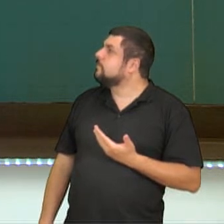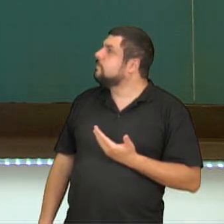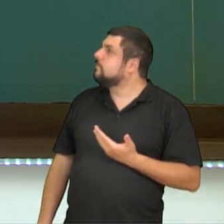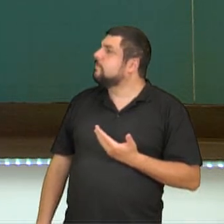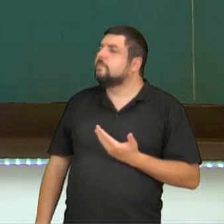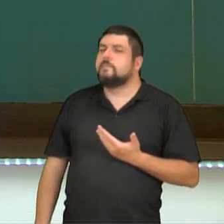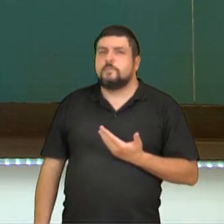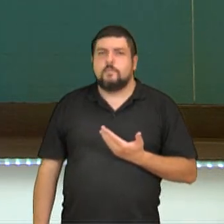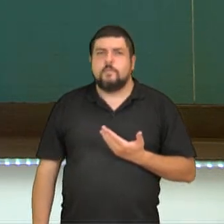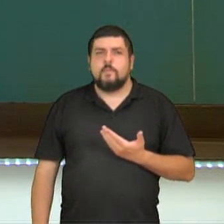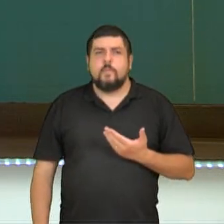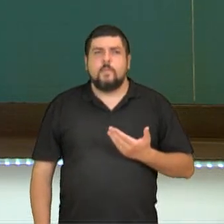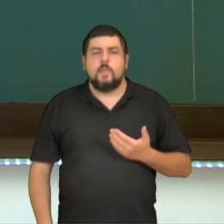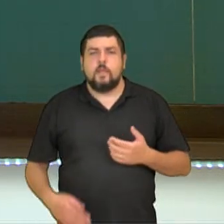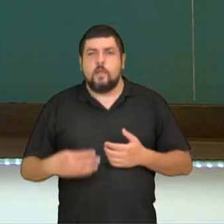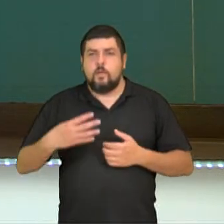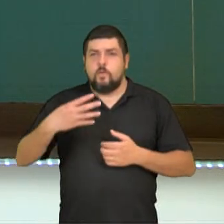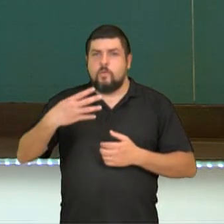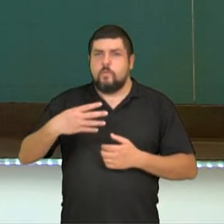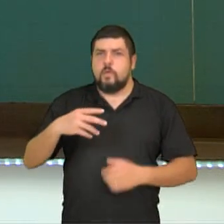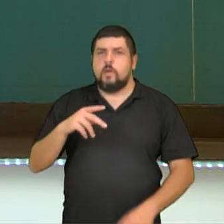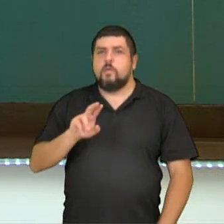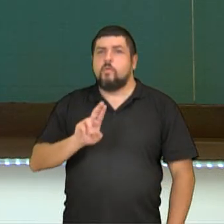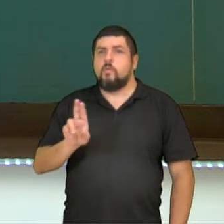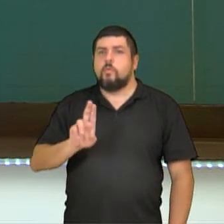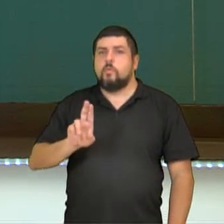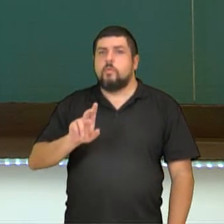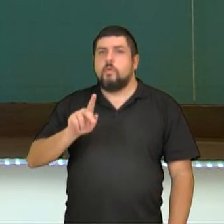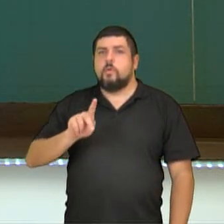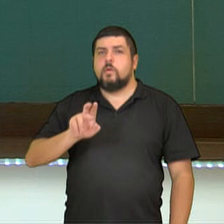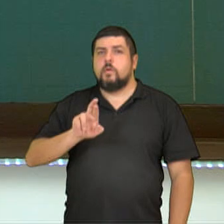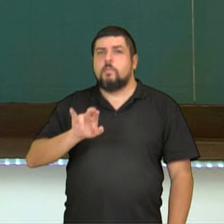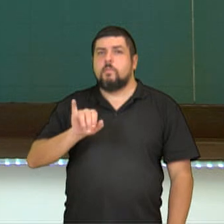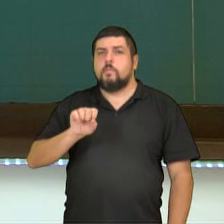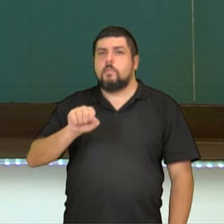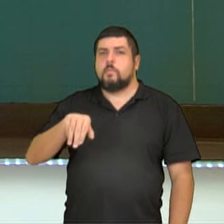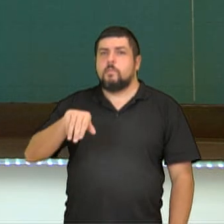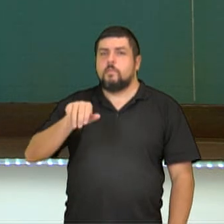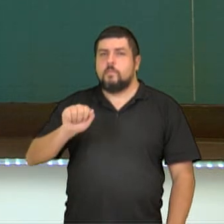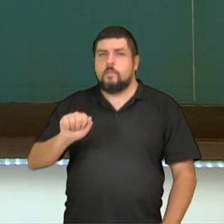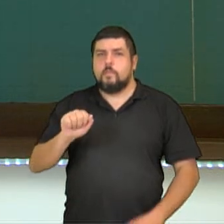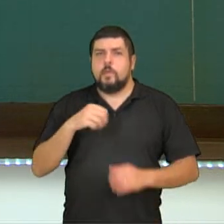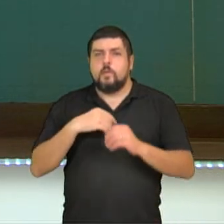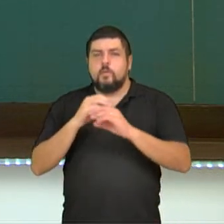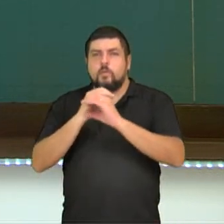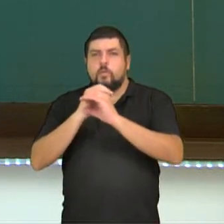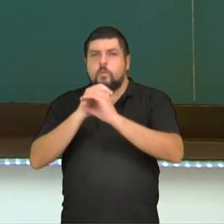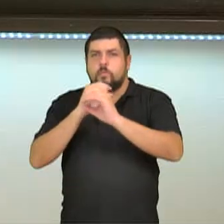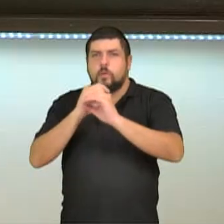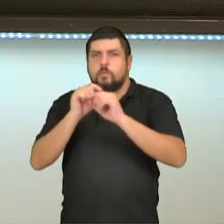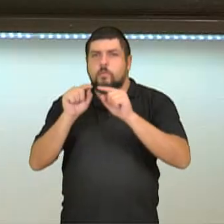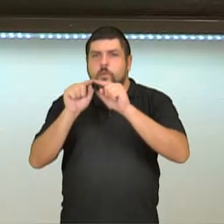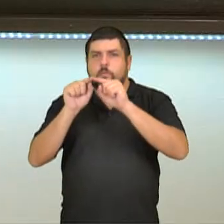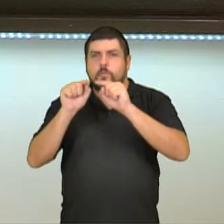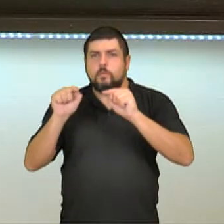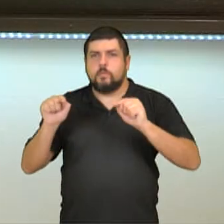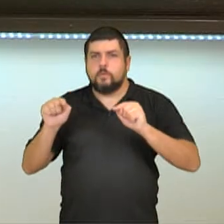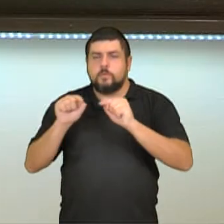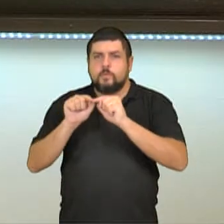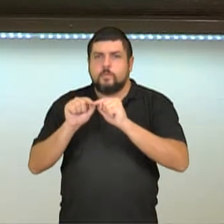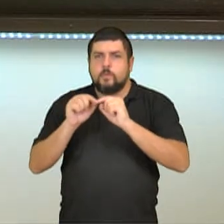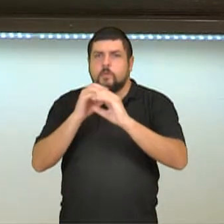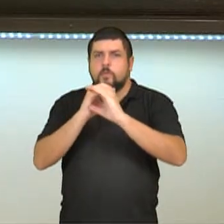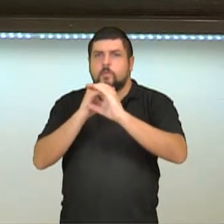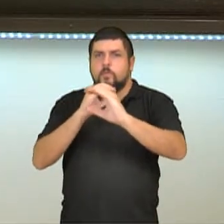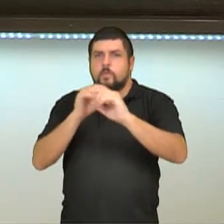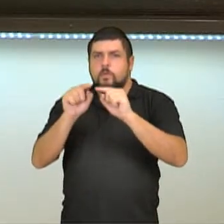prisma, eu tenho retângulos, que é como se fosse esse entorno aqui, e as duas bases aqui são ali naquele caso